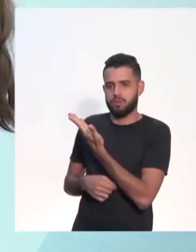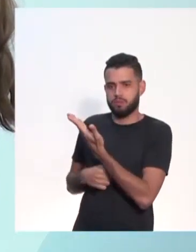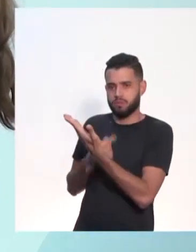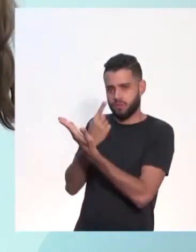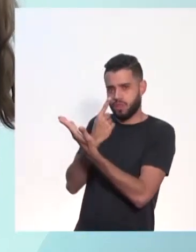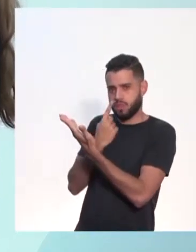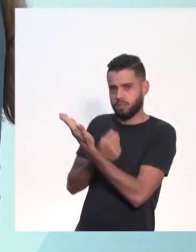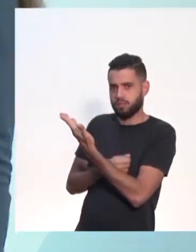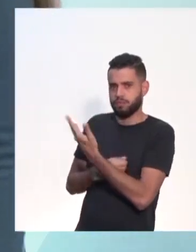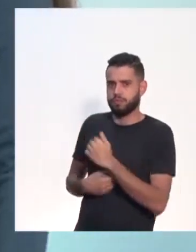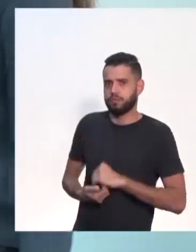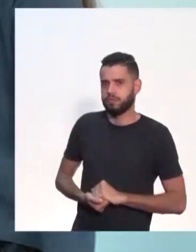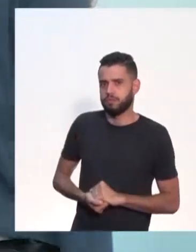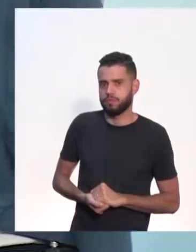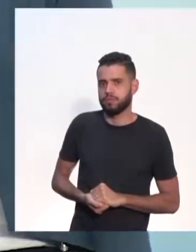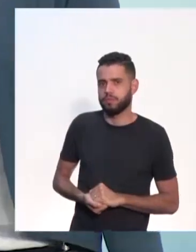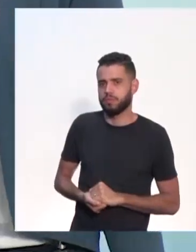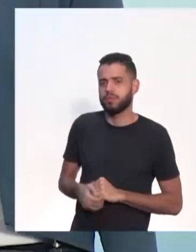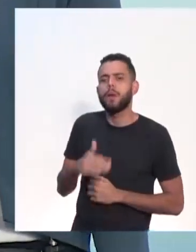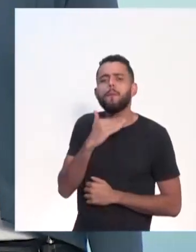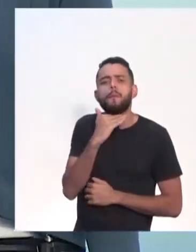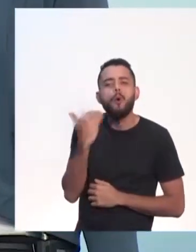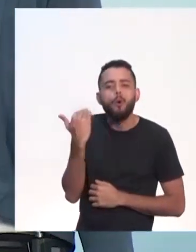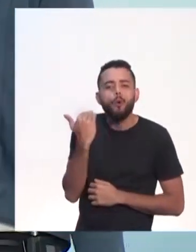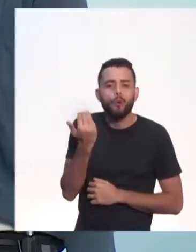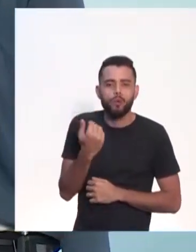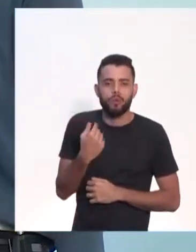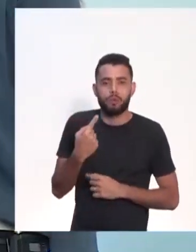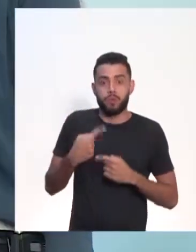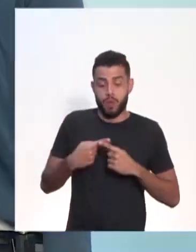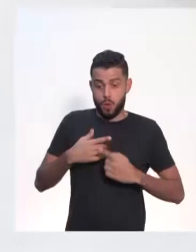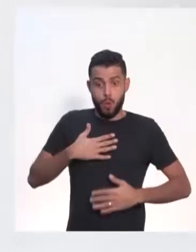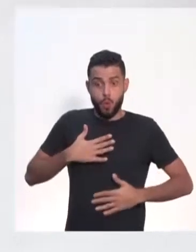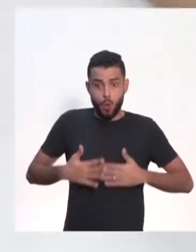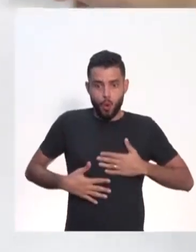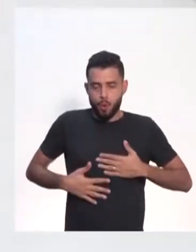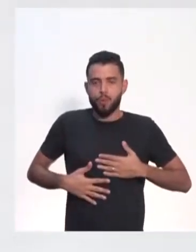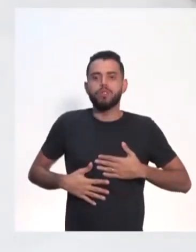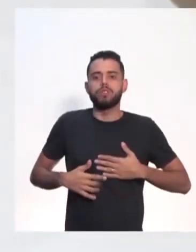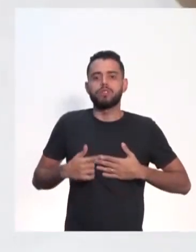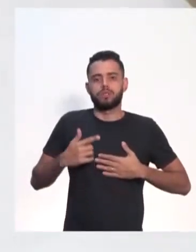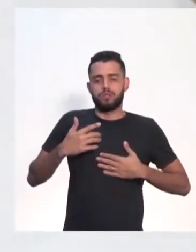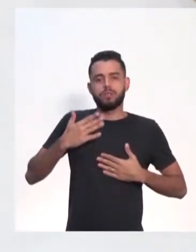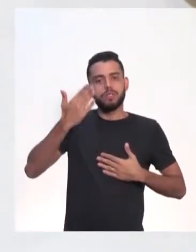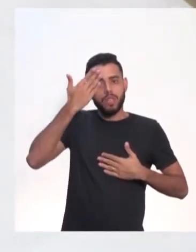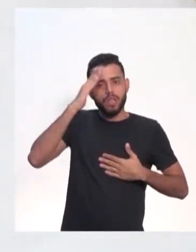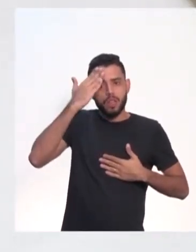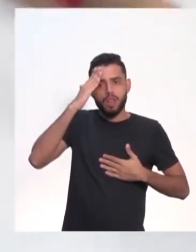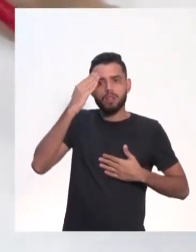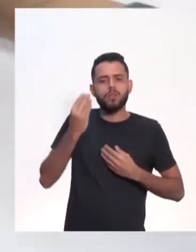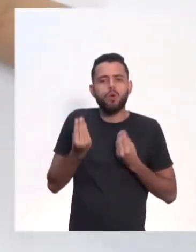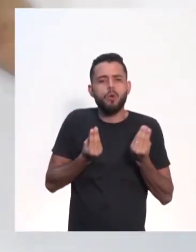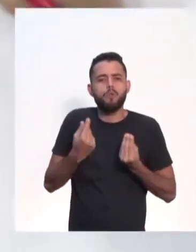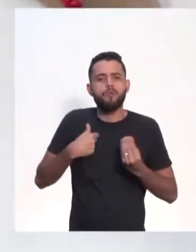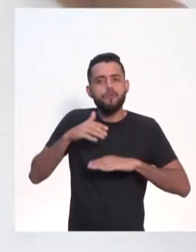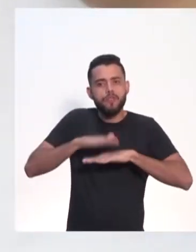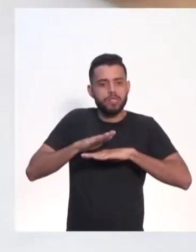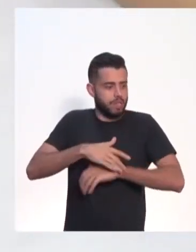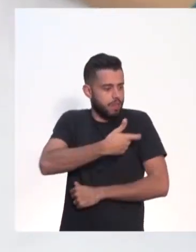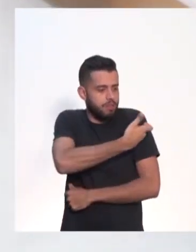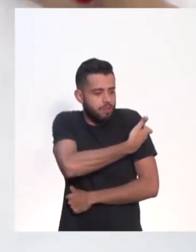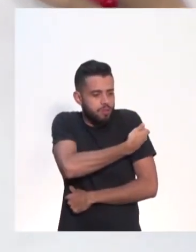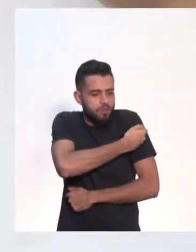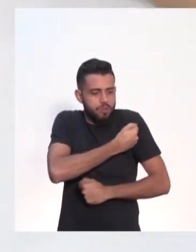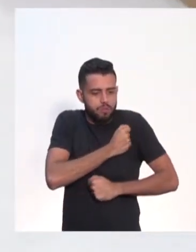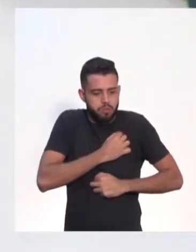que muito provavelmente está morto. Para o meu corpo, para ele entender o que eu vou fazer com essa vacina,